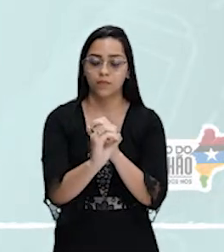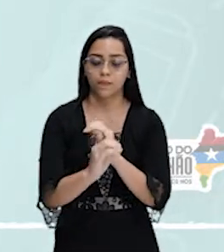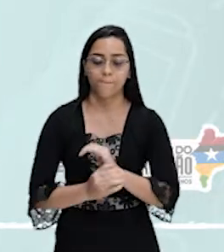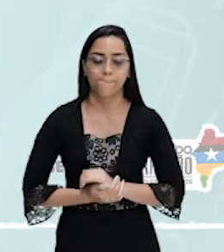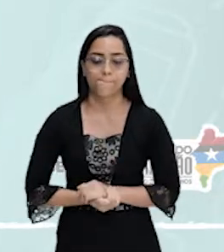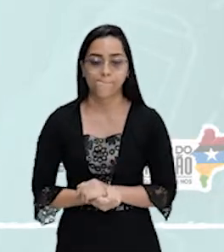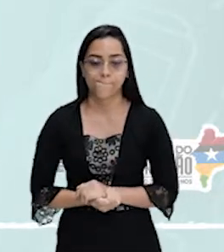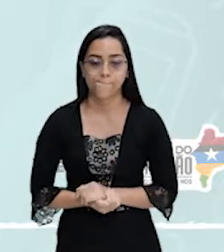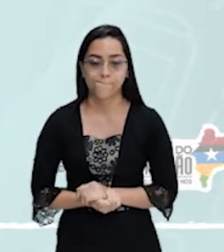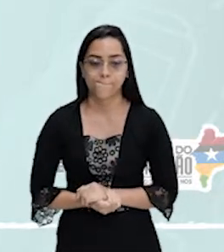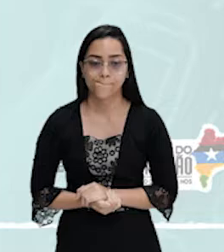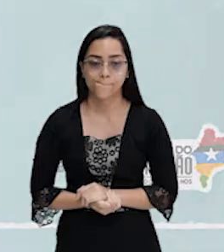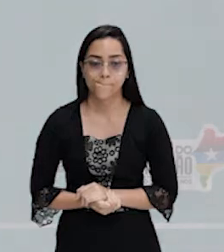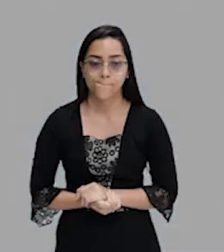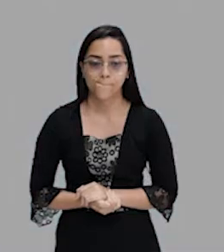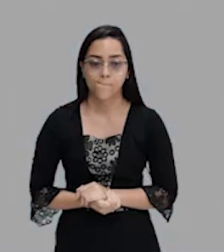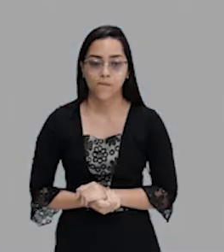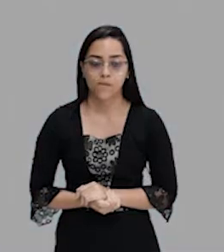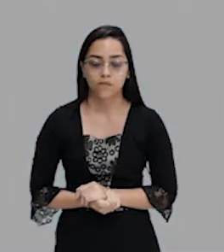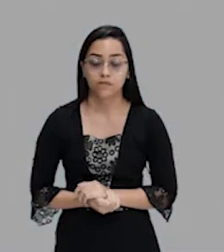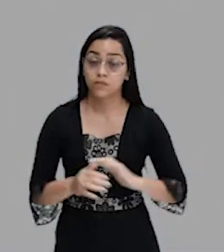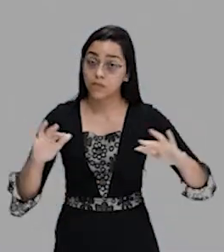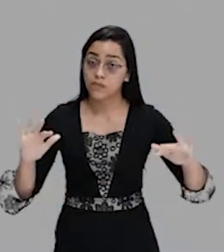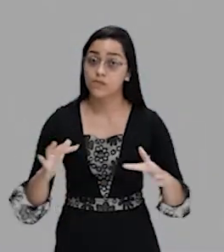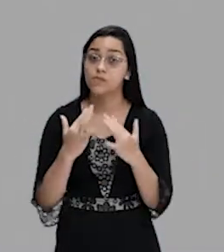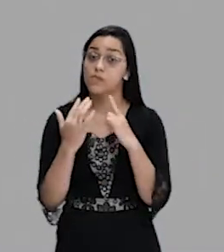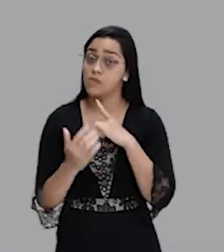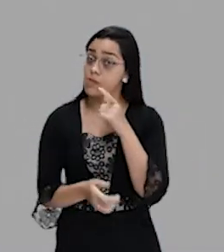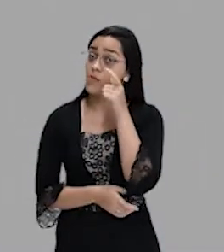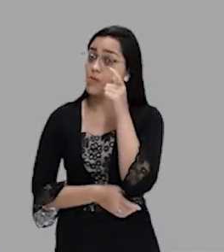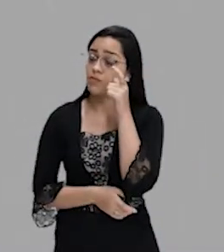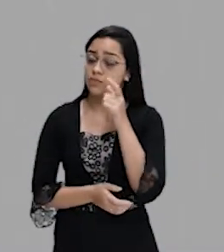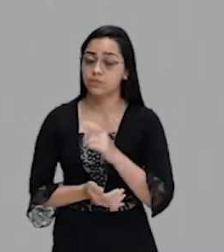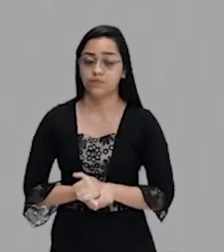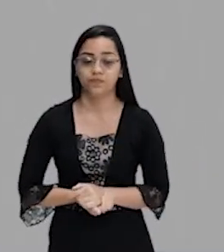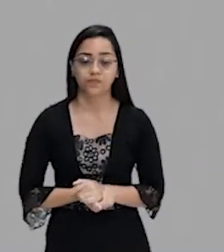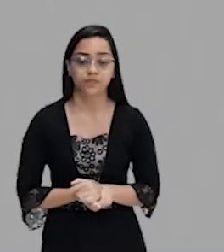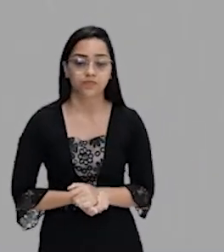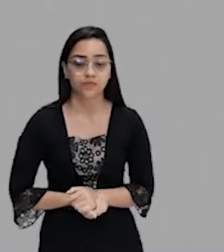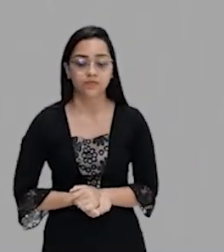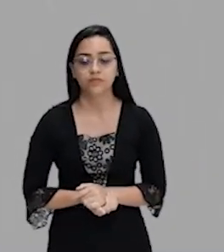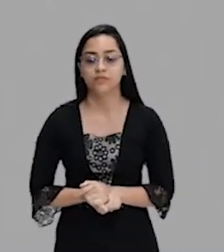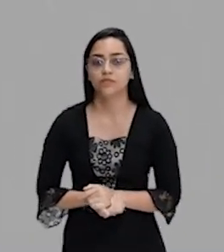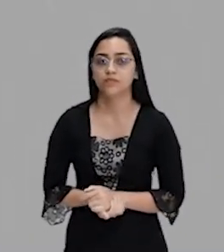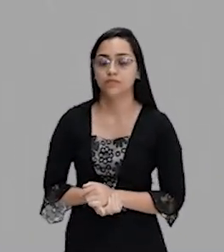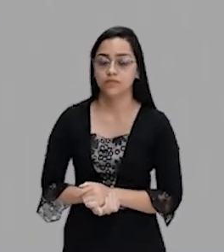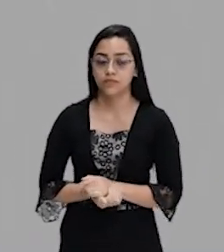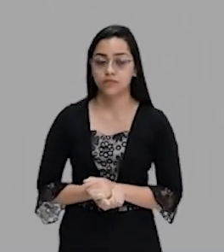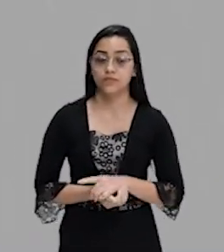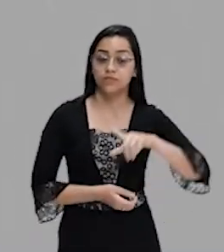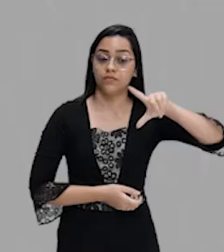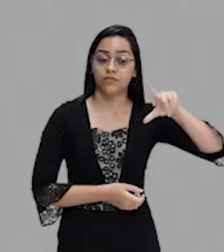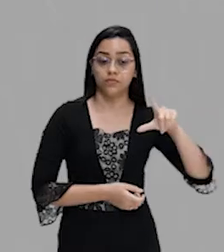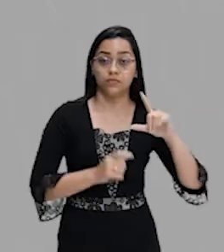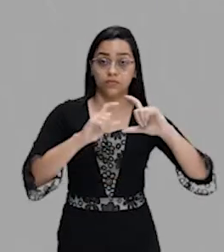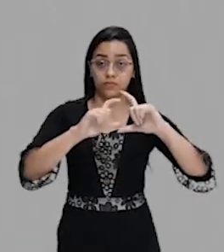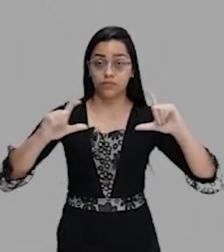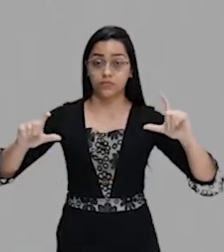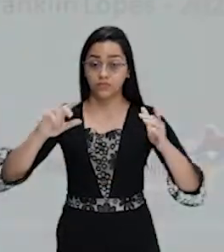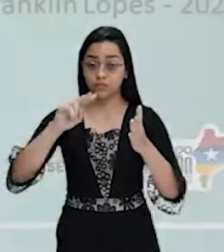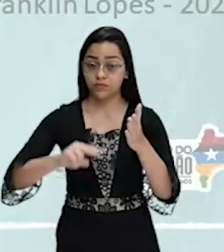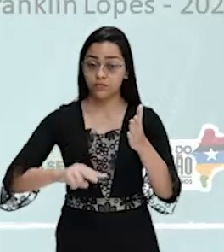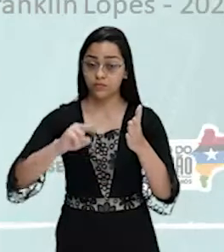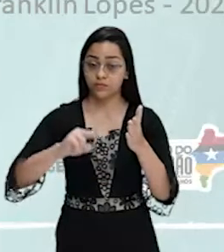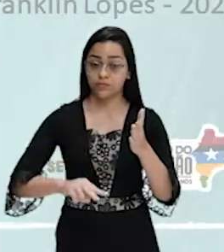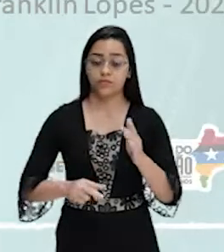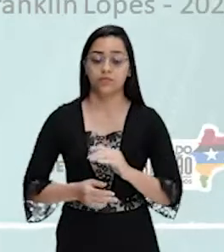do eclipse, tá ok? Então, ligado na aula de hoje que está bem interessante. Então vamos lá. A Lua, ele é o